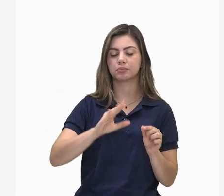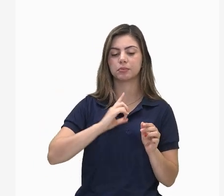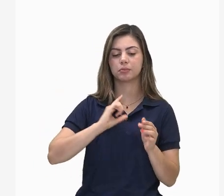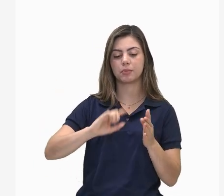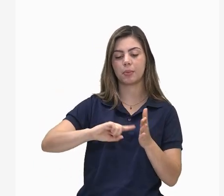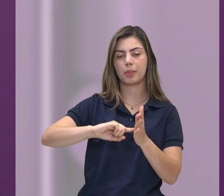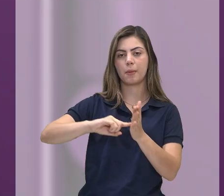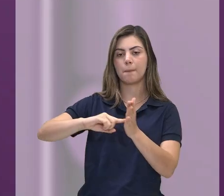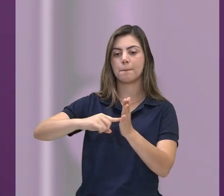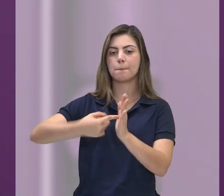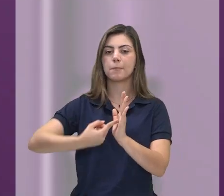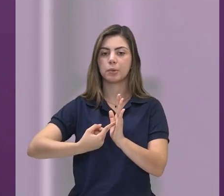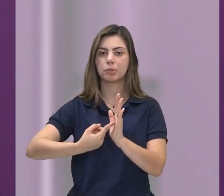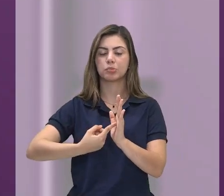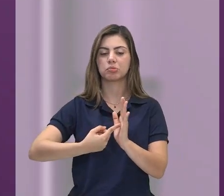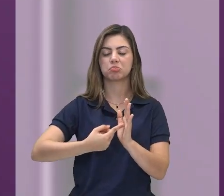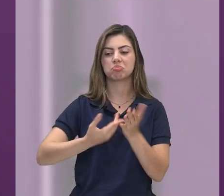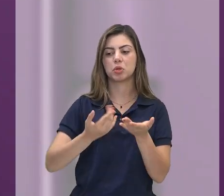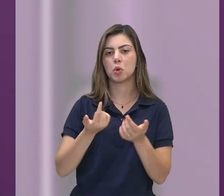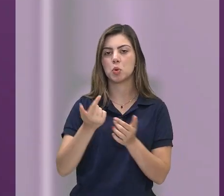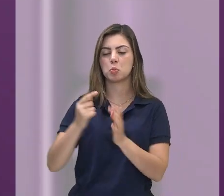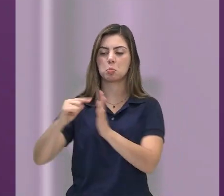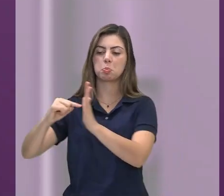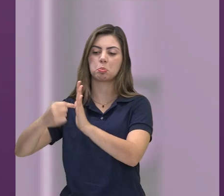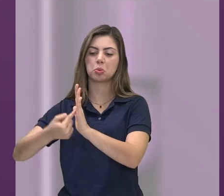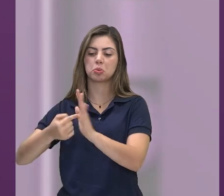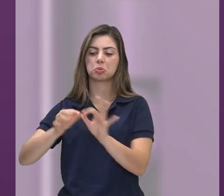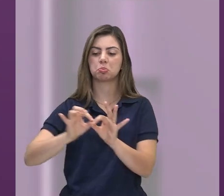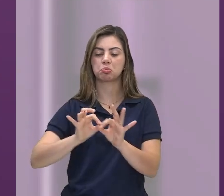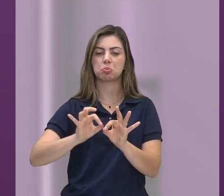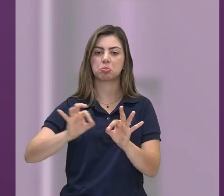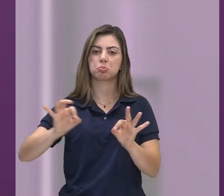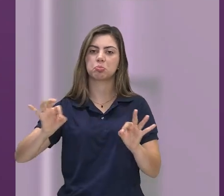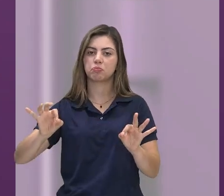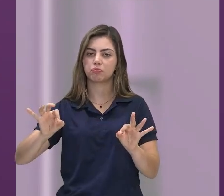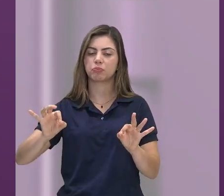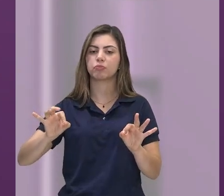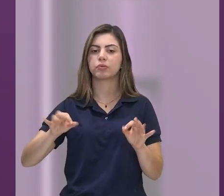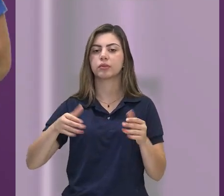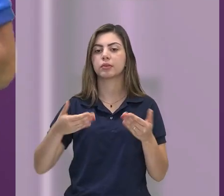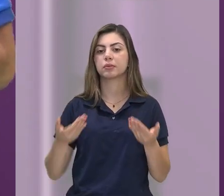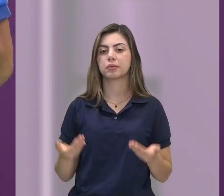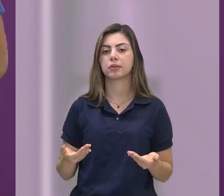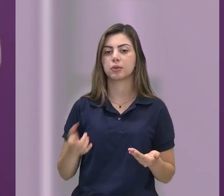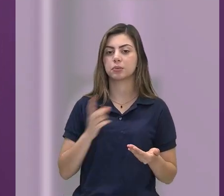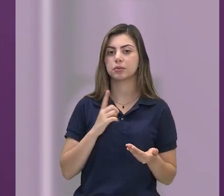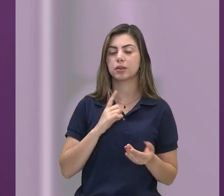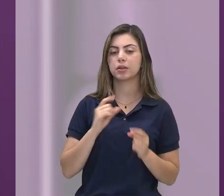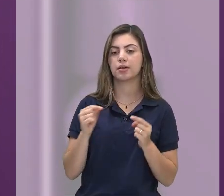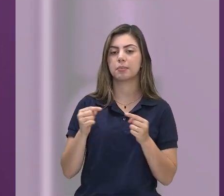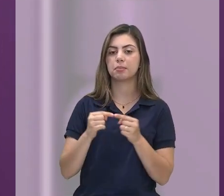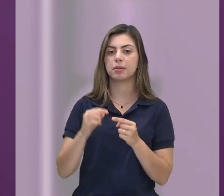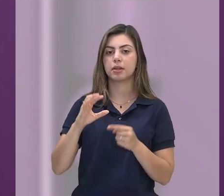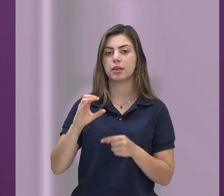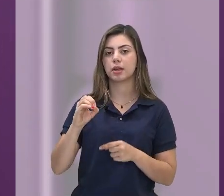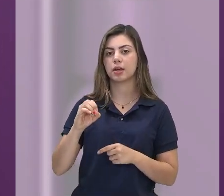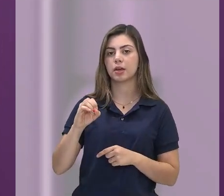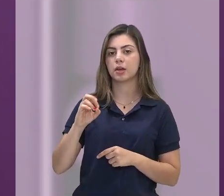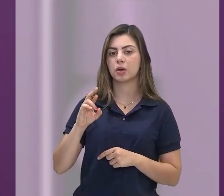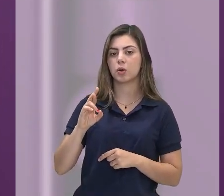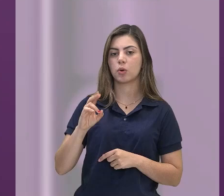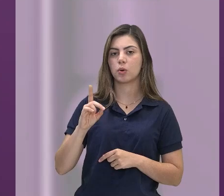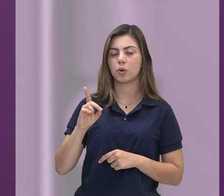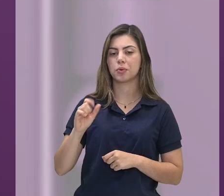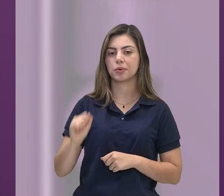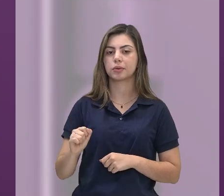ponto da circunferência distinto, certo? Nesse caso aí, nós vamos ter uma corda, né? Que, vez ou